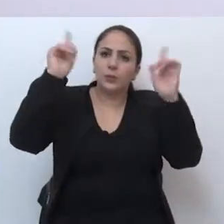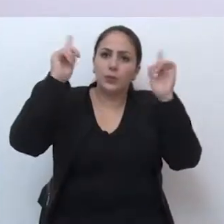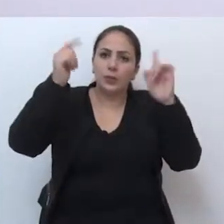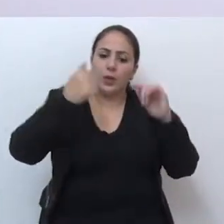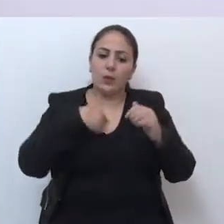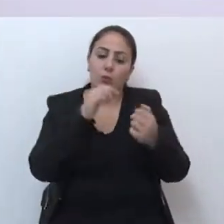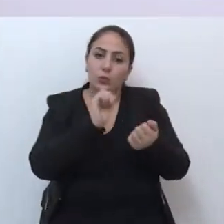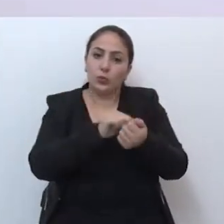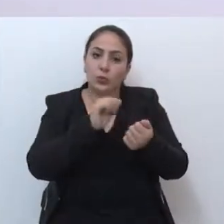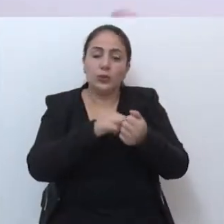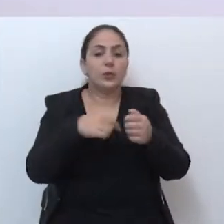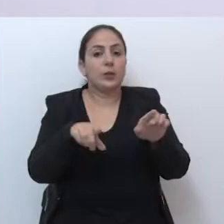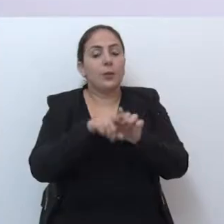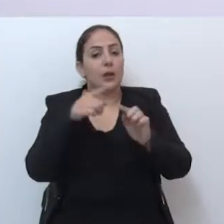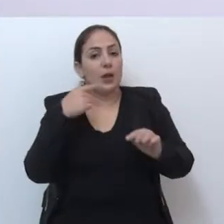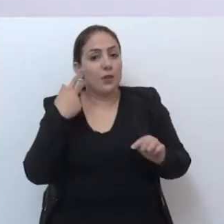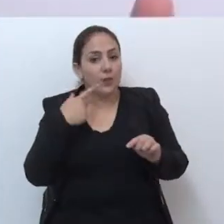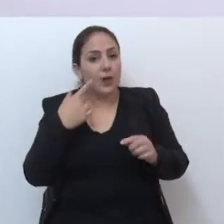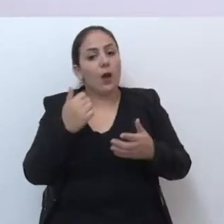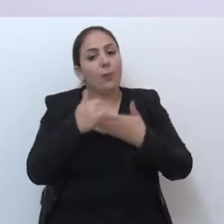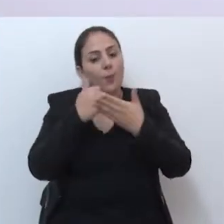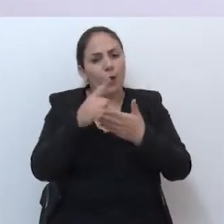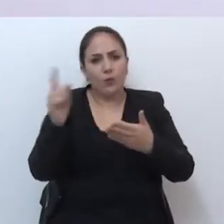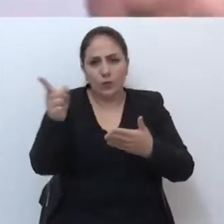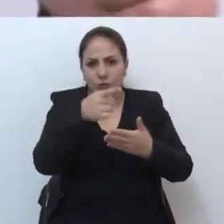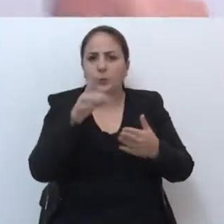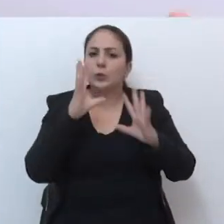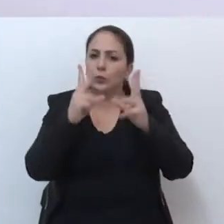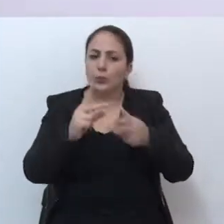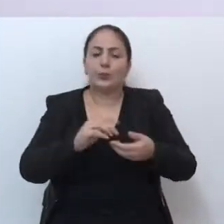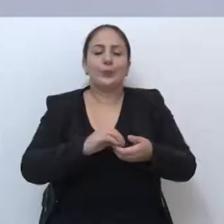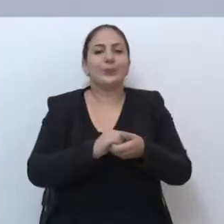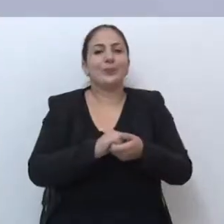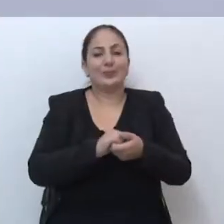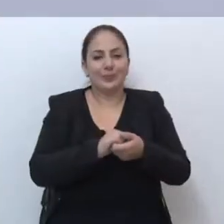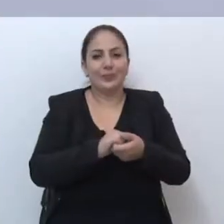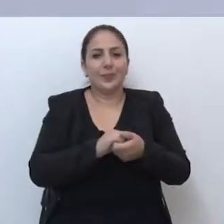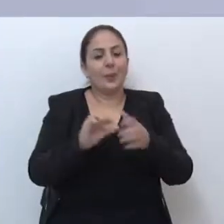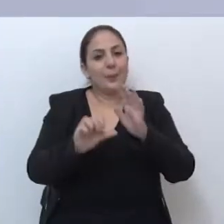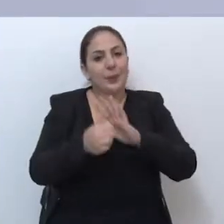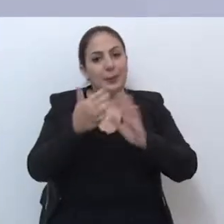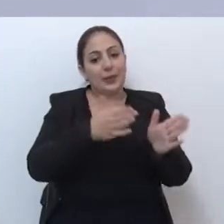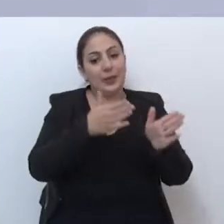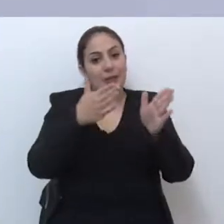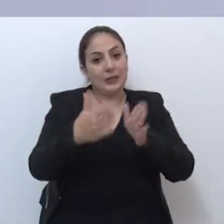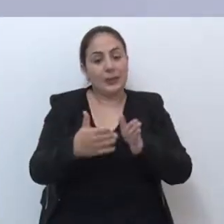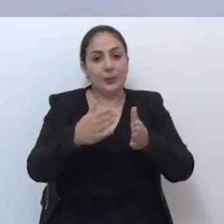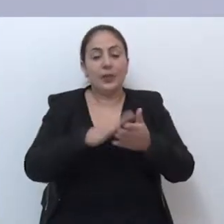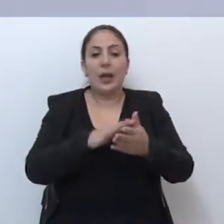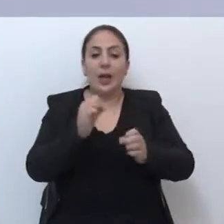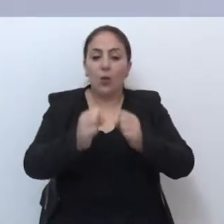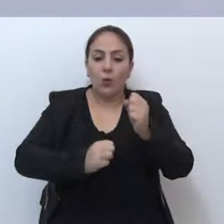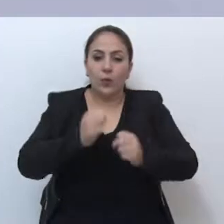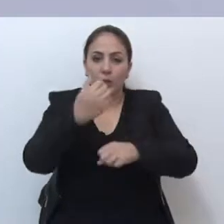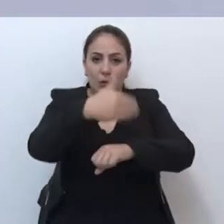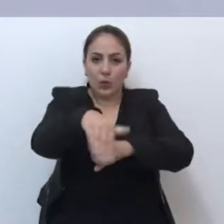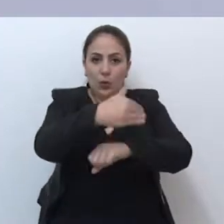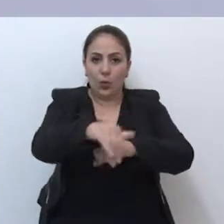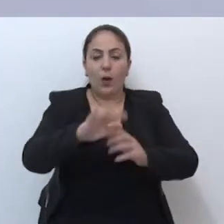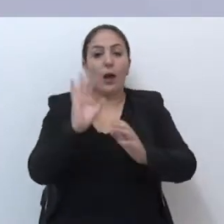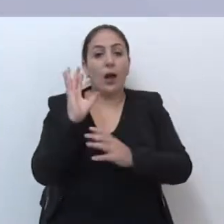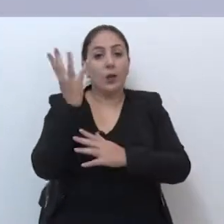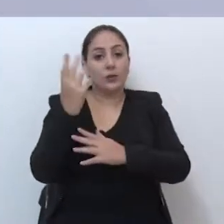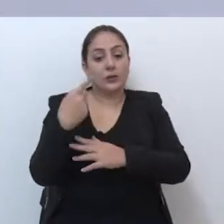junto com esse protesto aqui, e que esse vereador aqui está com vocês, porque deve é. A primeira etapa do circuito da corrida de